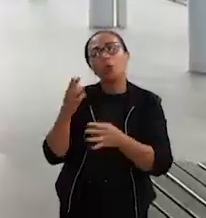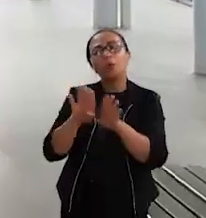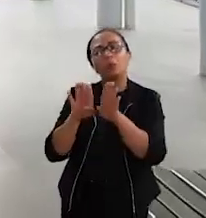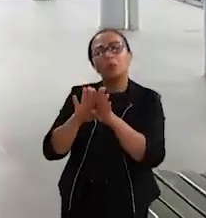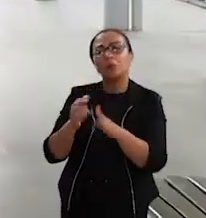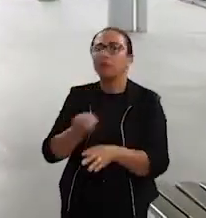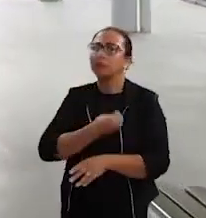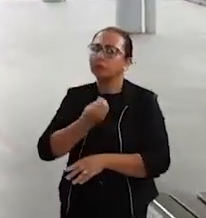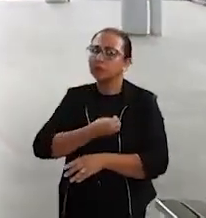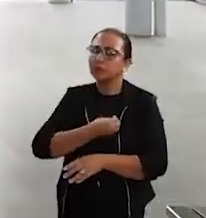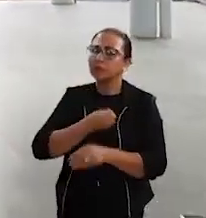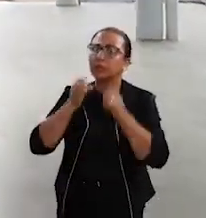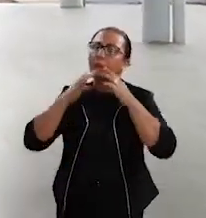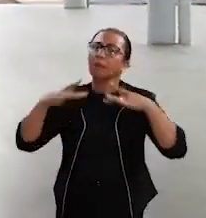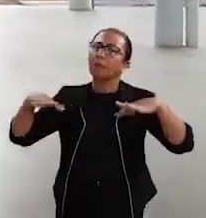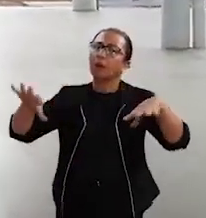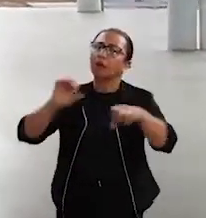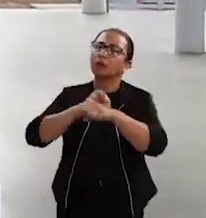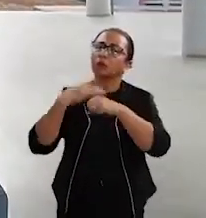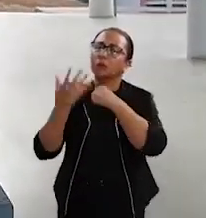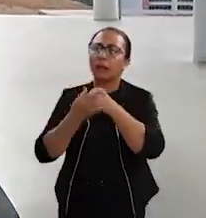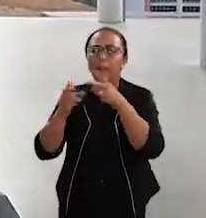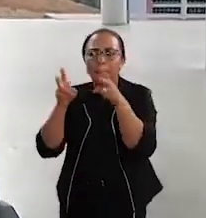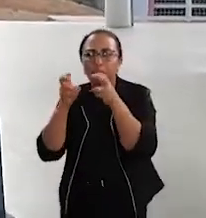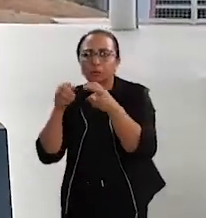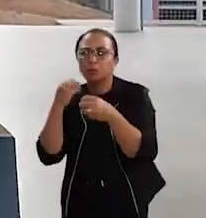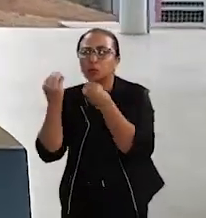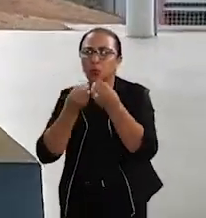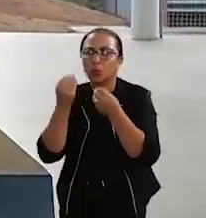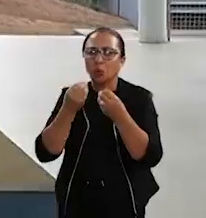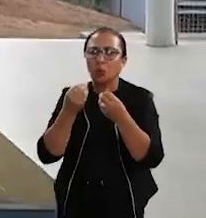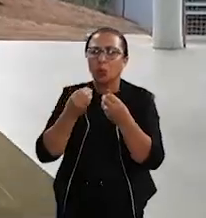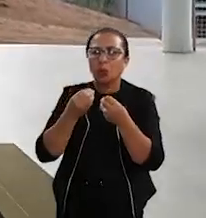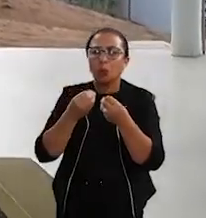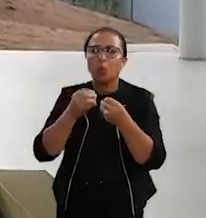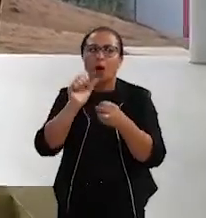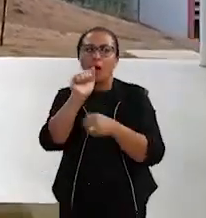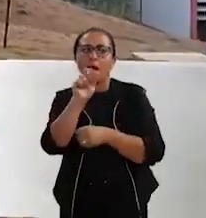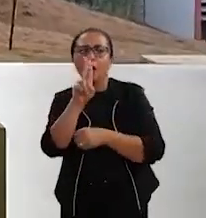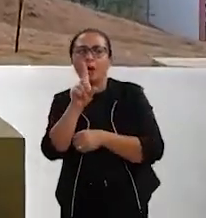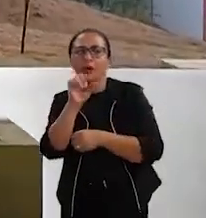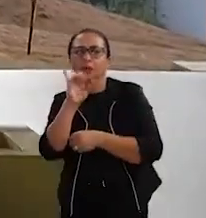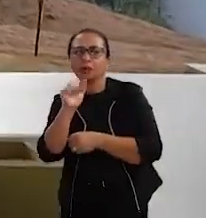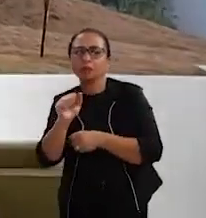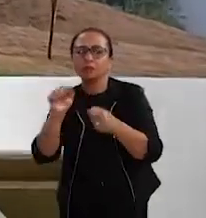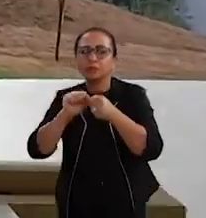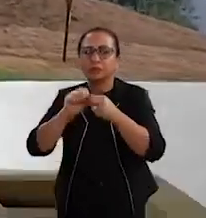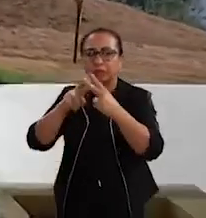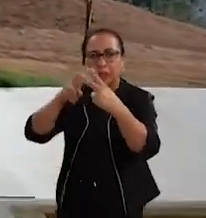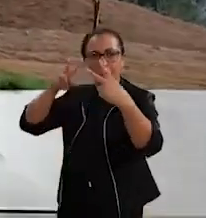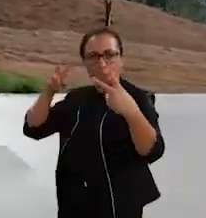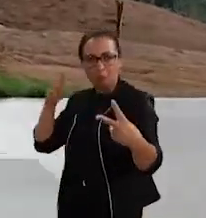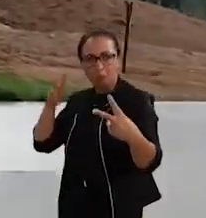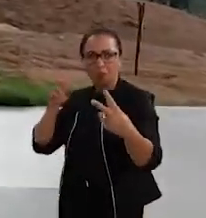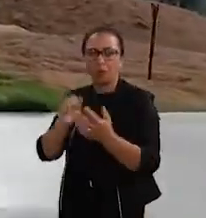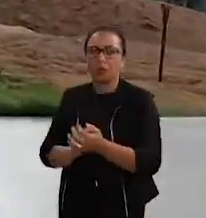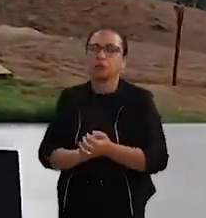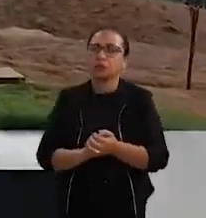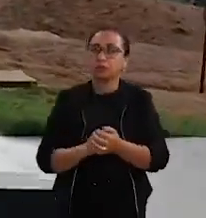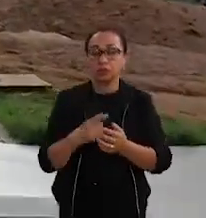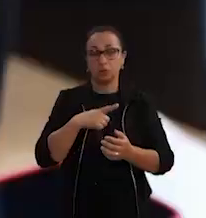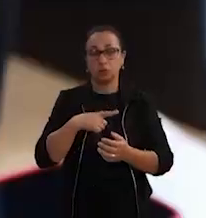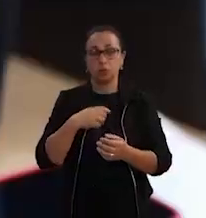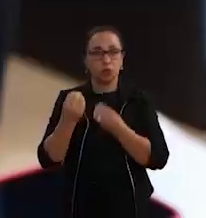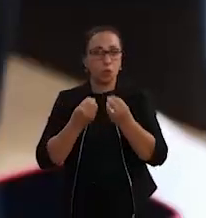a pandemia do novo coronavírus e perceber também como as audiências passavam a ser realizadas de forma remota. Eu,